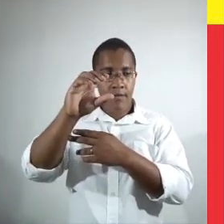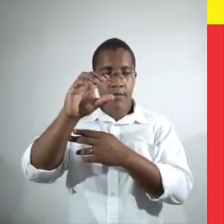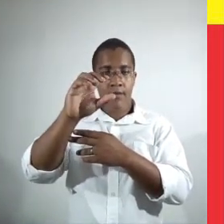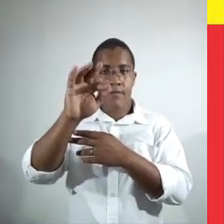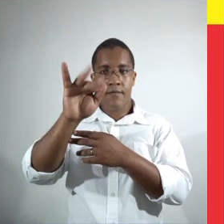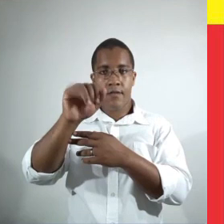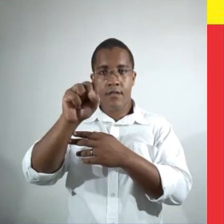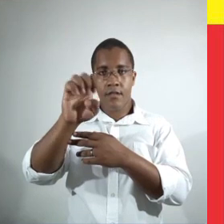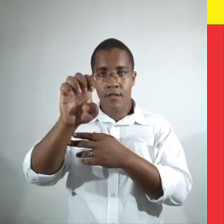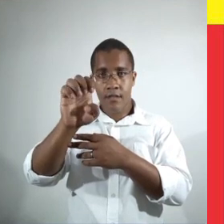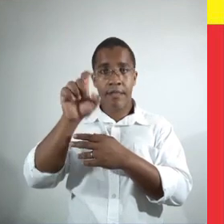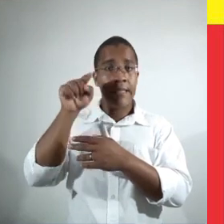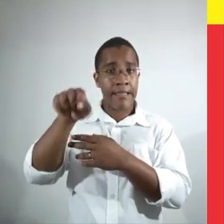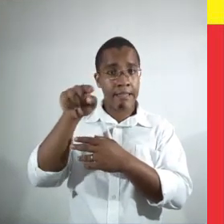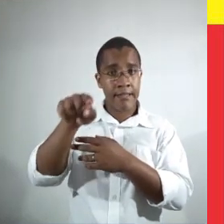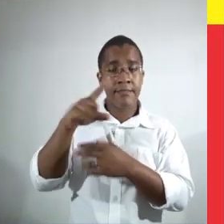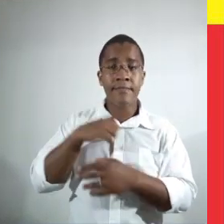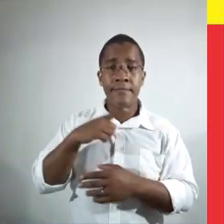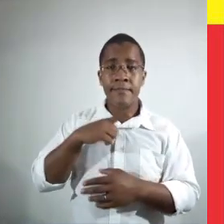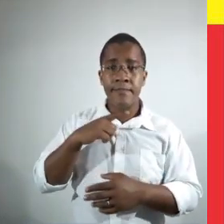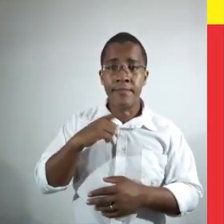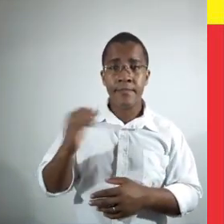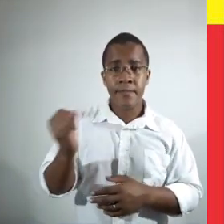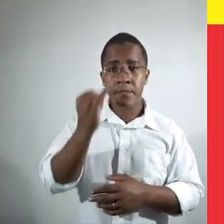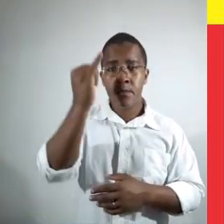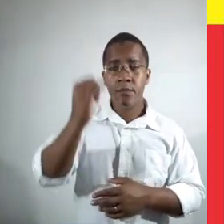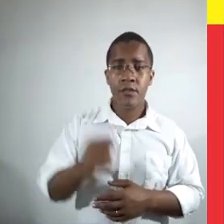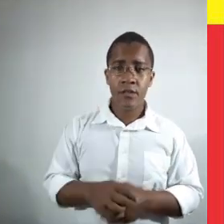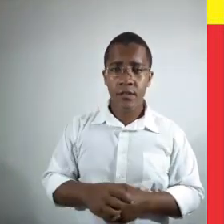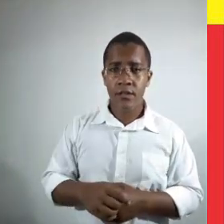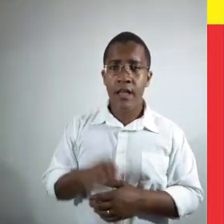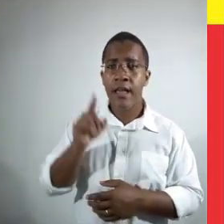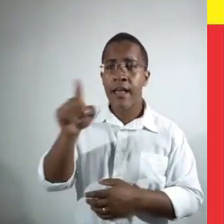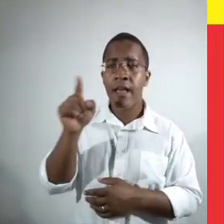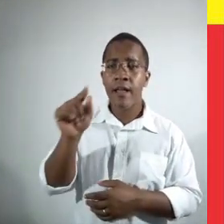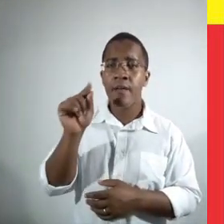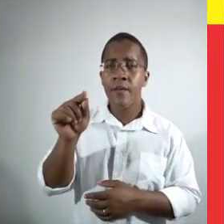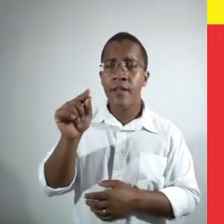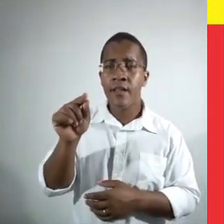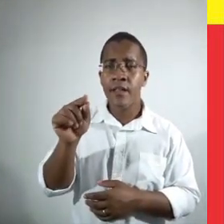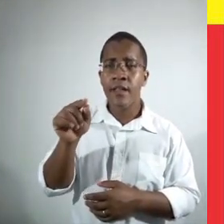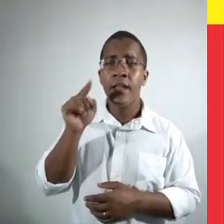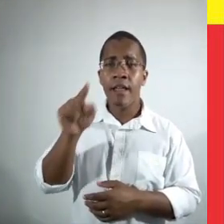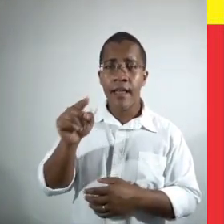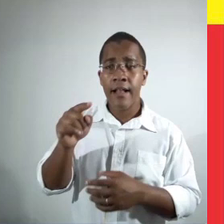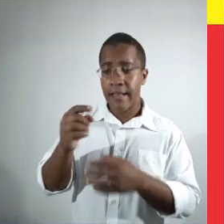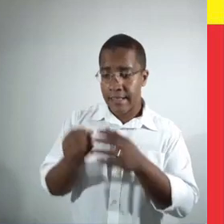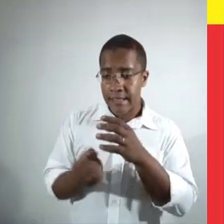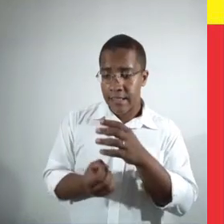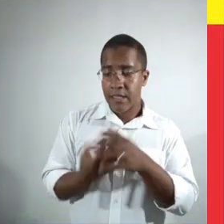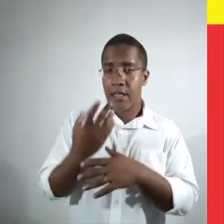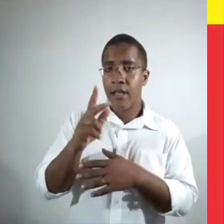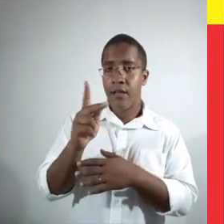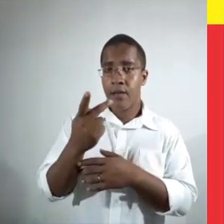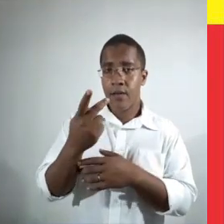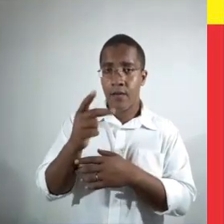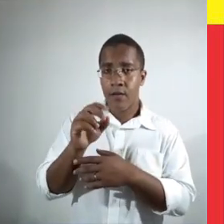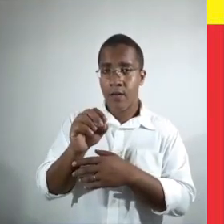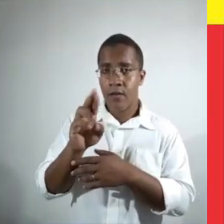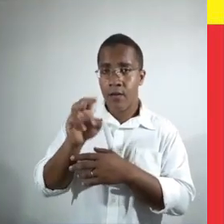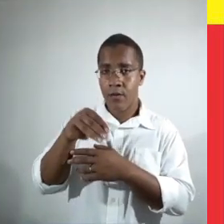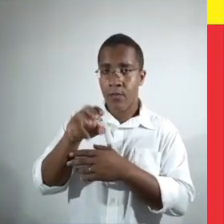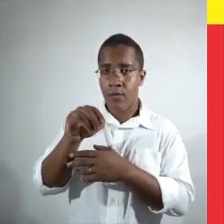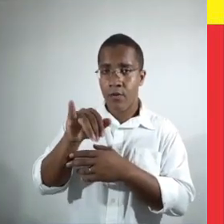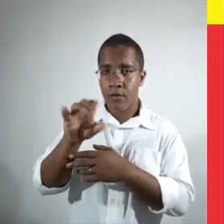ao hipotálamo, dentro do cérebro, e ela produz hormônios. Esses hormônios são necessários para o